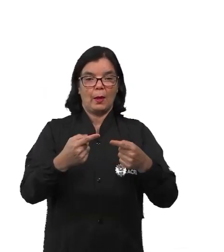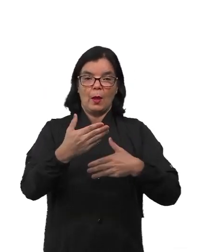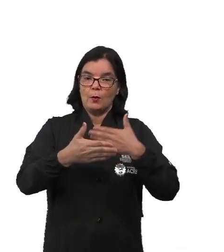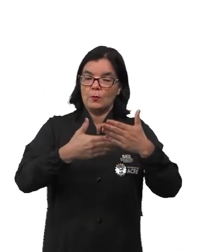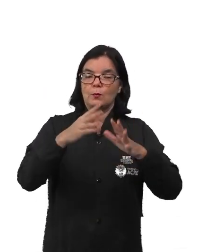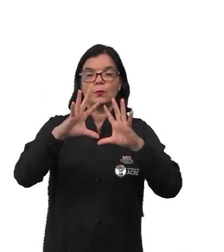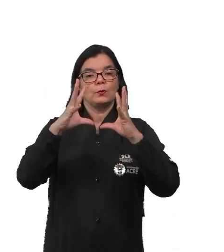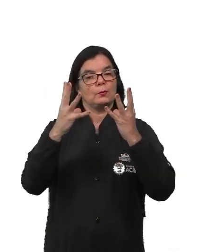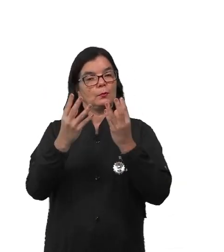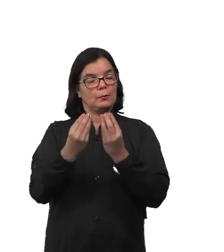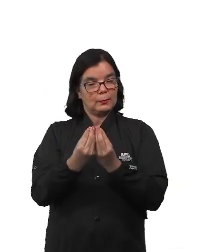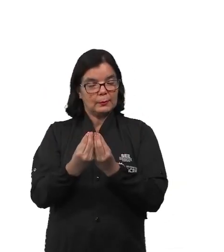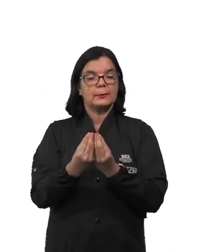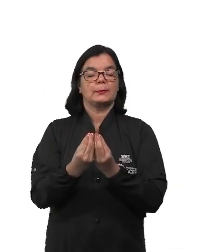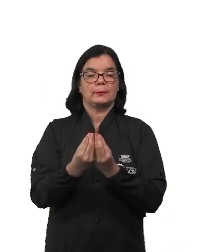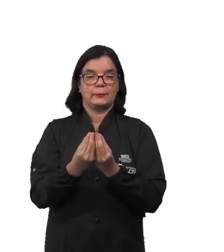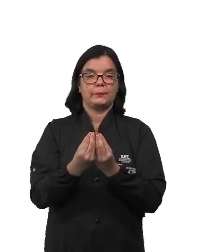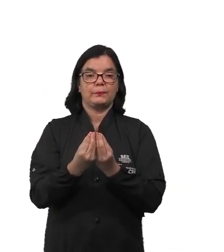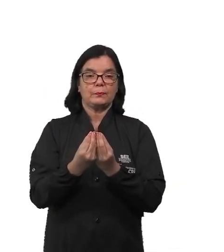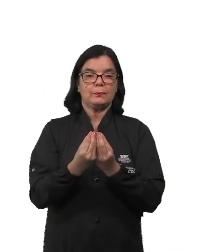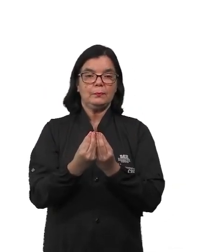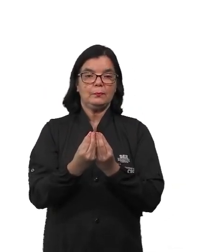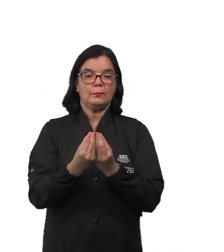sucessão ecológica, que é uma